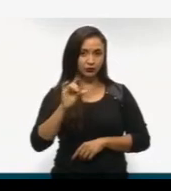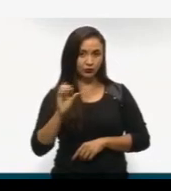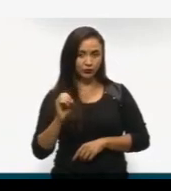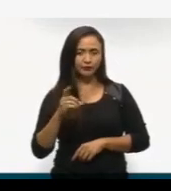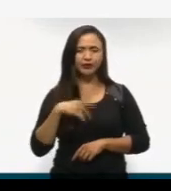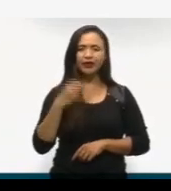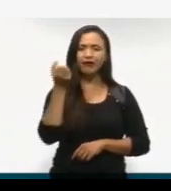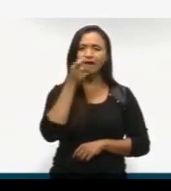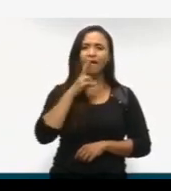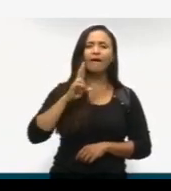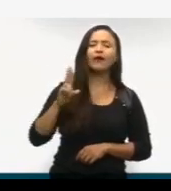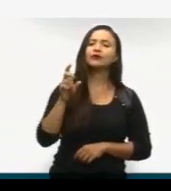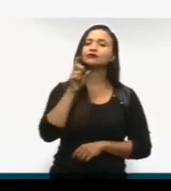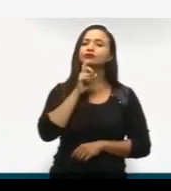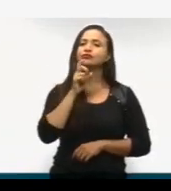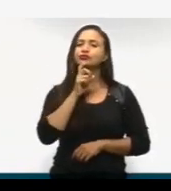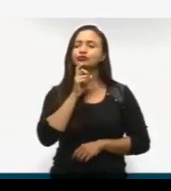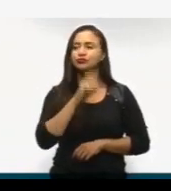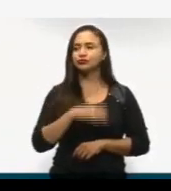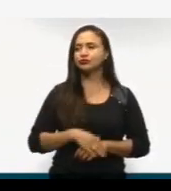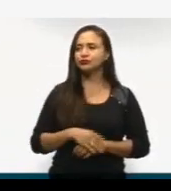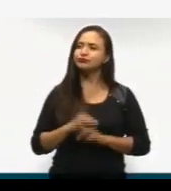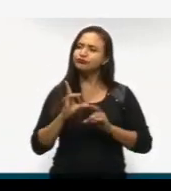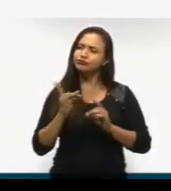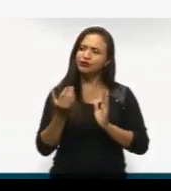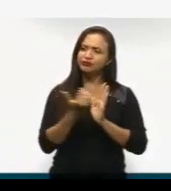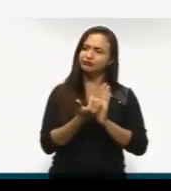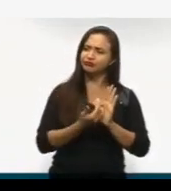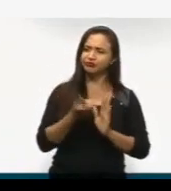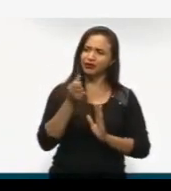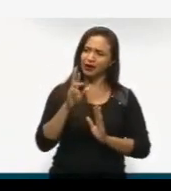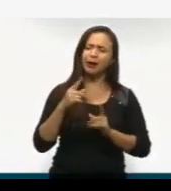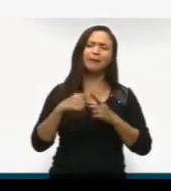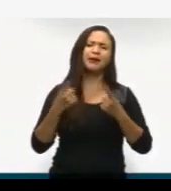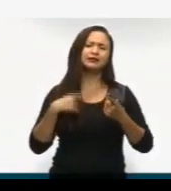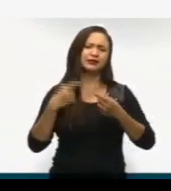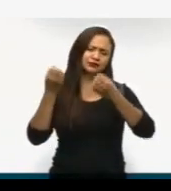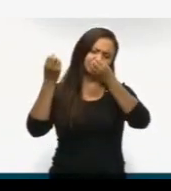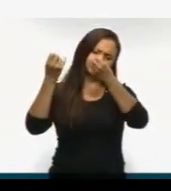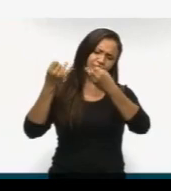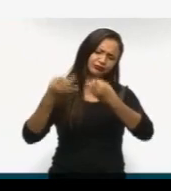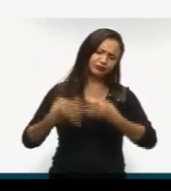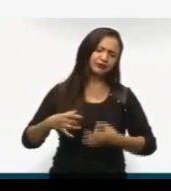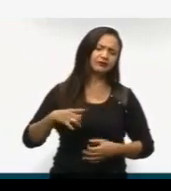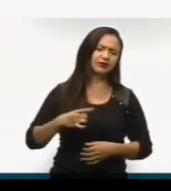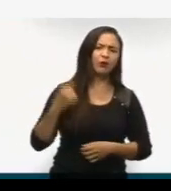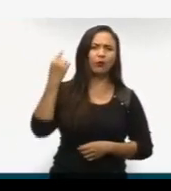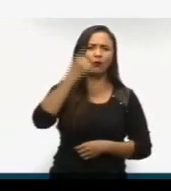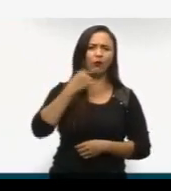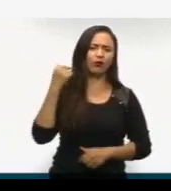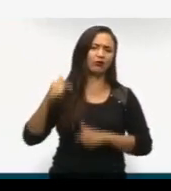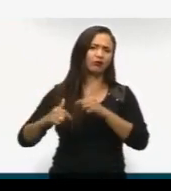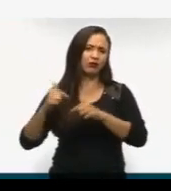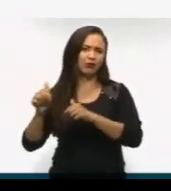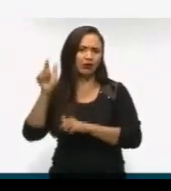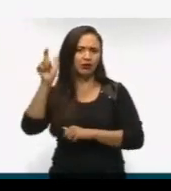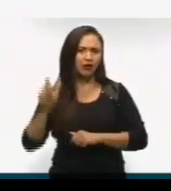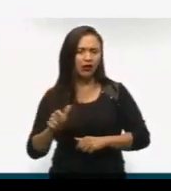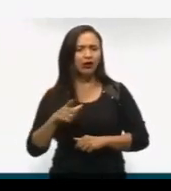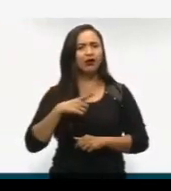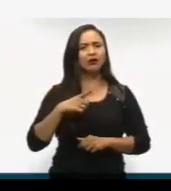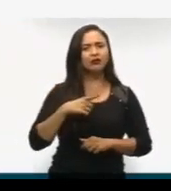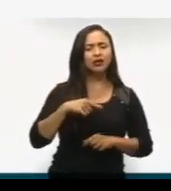ar-condicionado. Eu só peguei ar-condicionado, mas tem mais, tá? Tem hora de servente, tem janela,